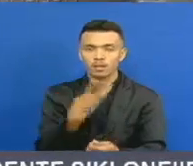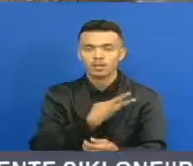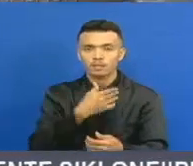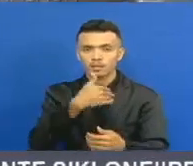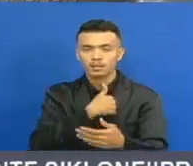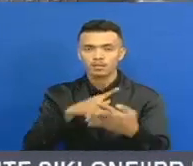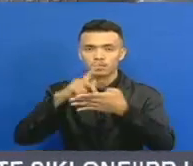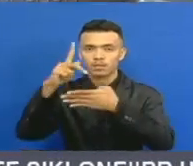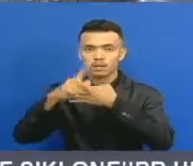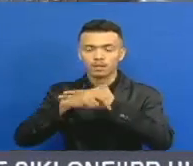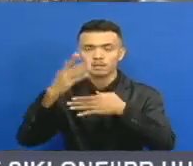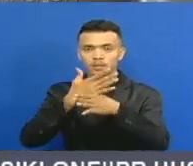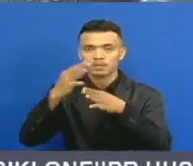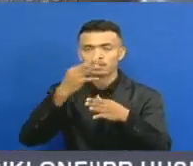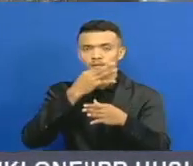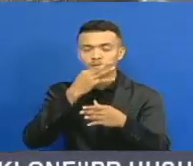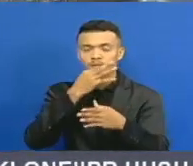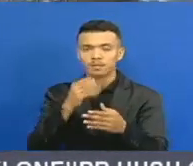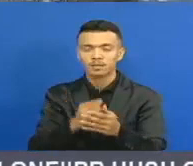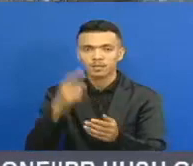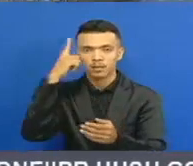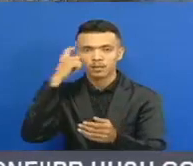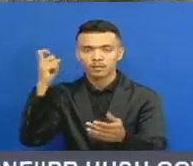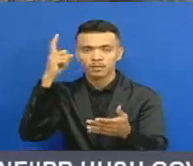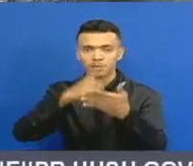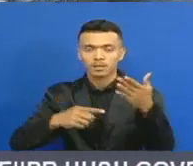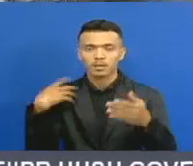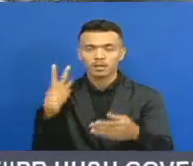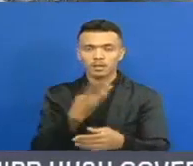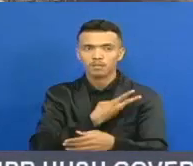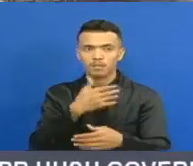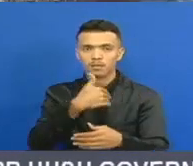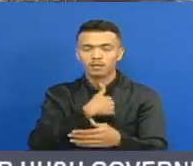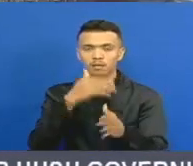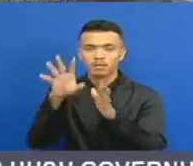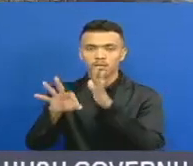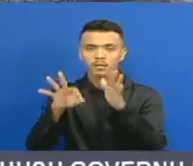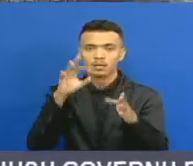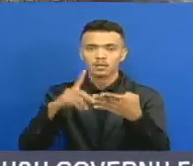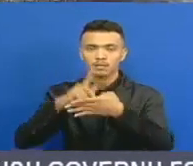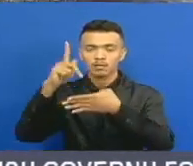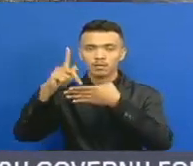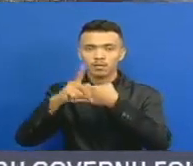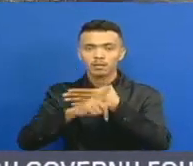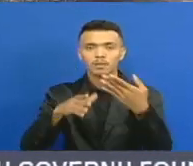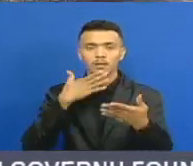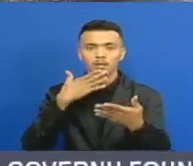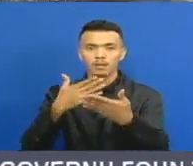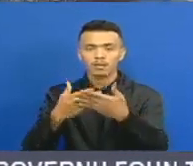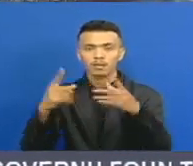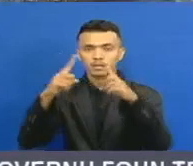cesta básica né rasik tamba sere makami sedau khetane no programa idane ne nine beneficio ba